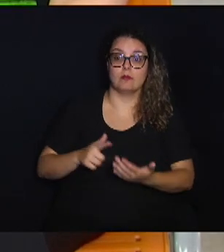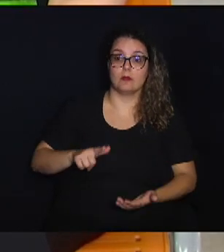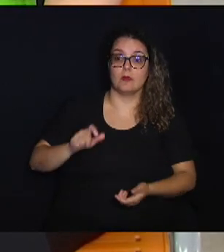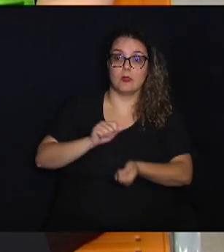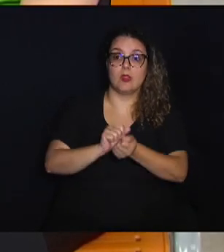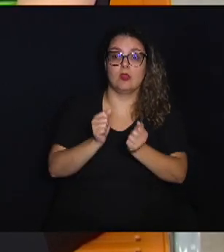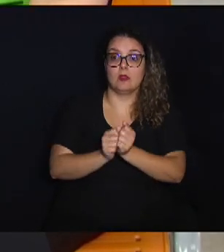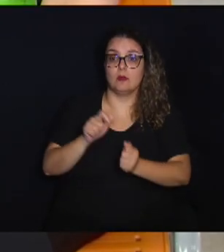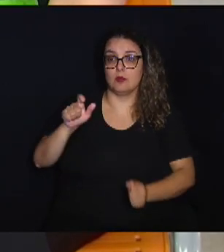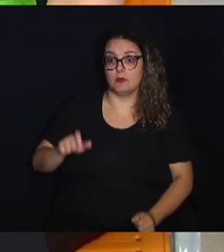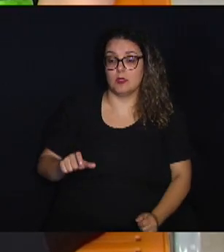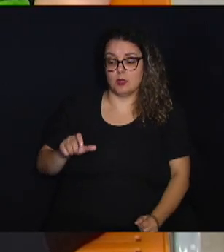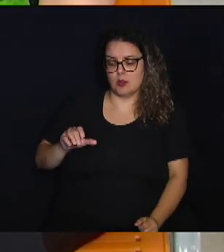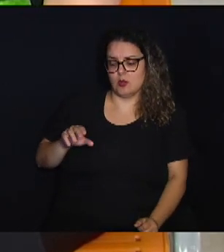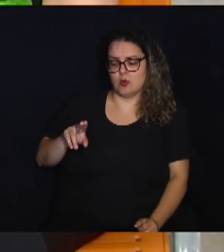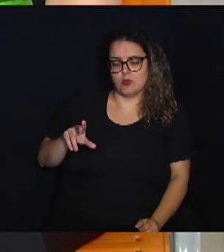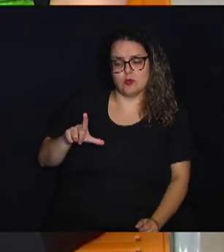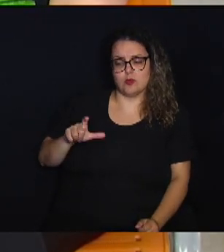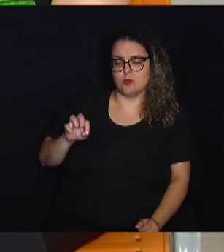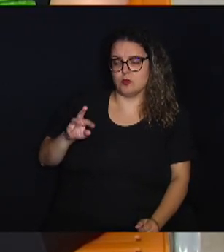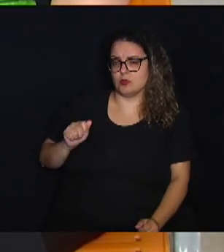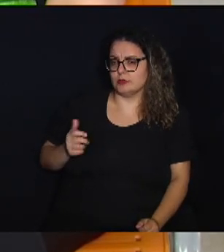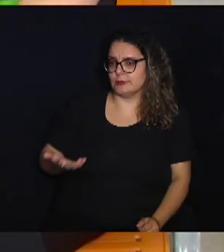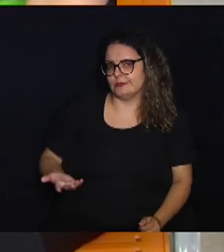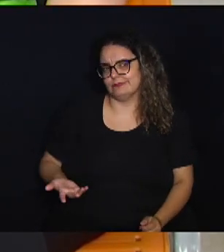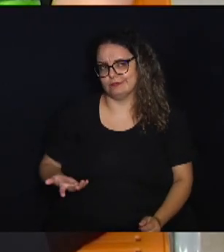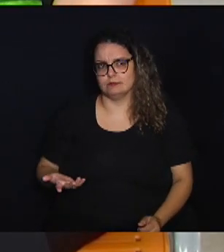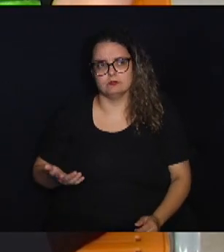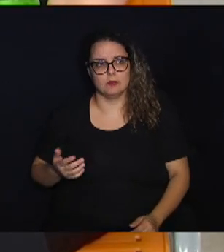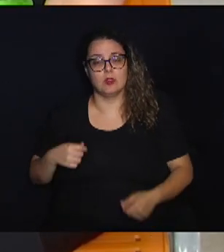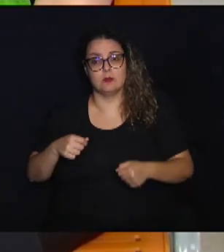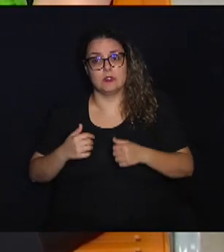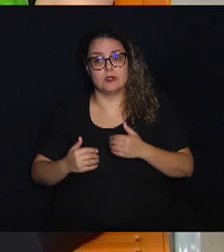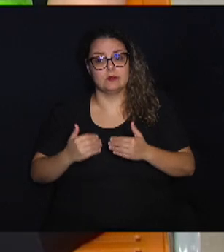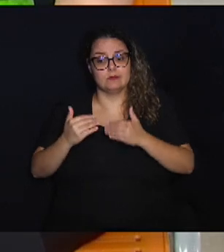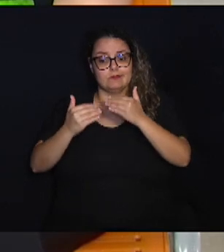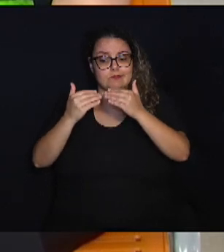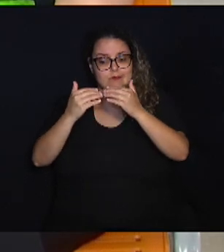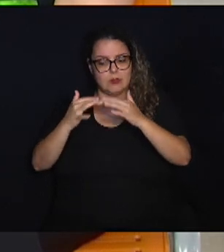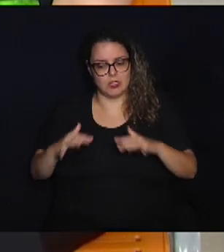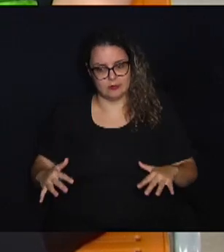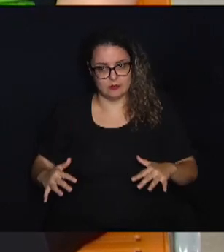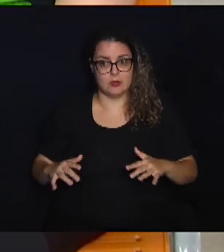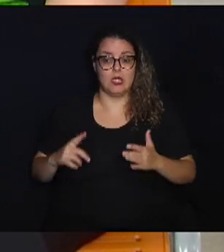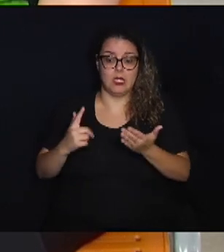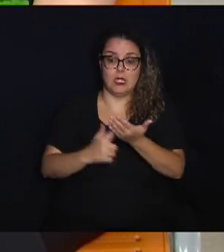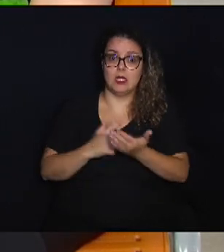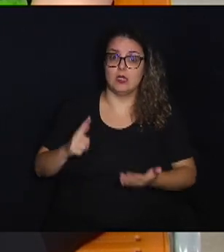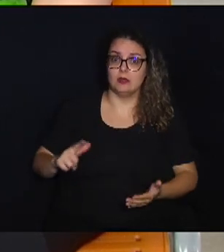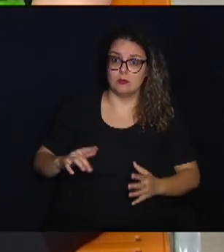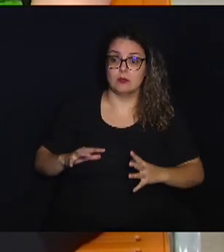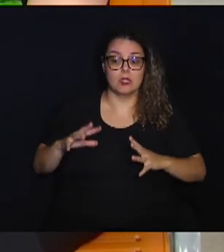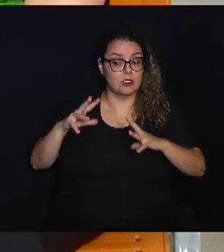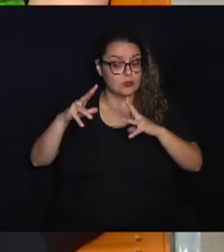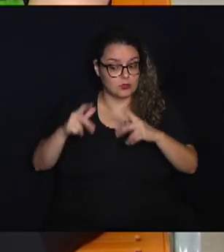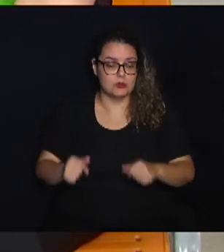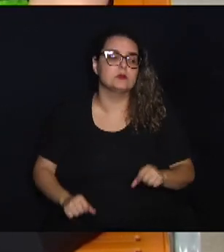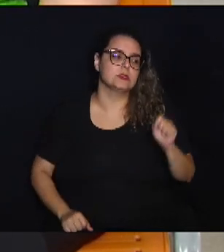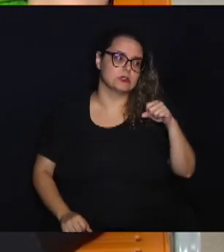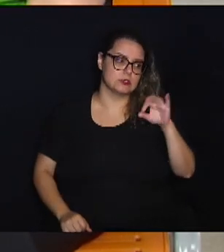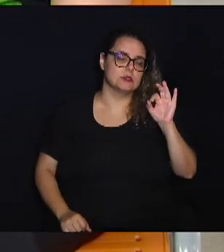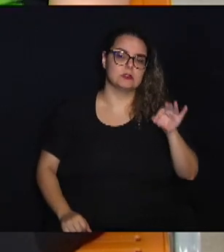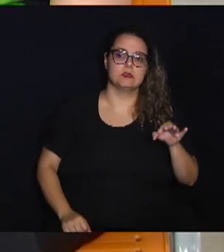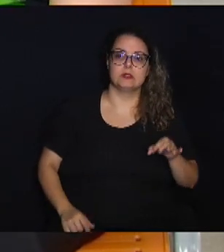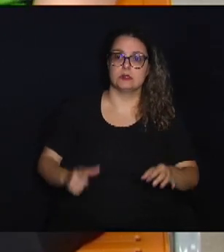pessoa culta, que é uma coisa que a gente tem que trabalhar para desconstruir. A literatura pode servir para todo mundo, né? Com certeza. Inclusive, tem